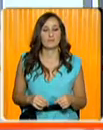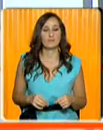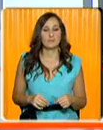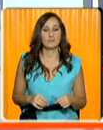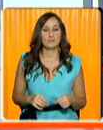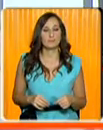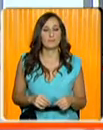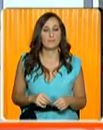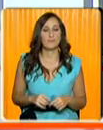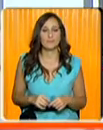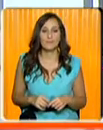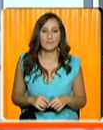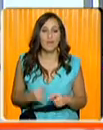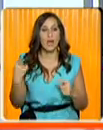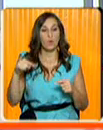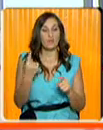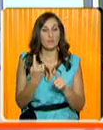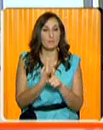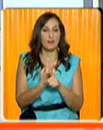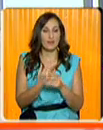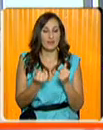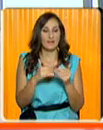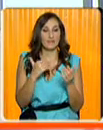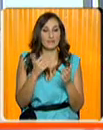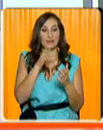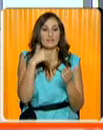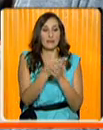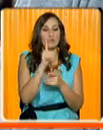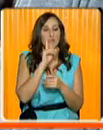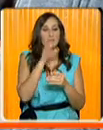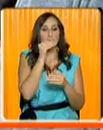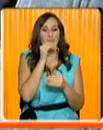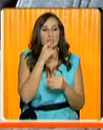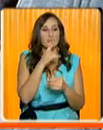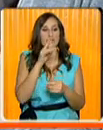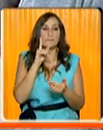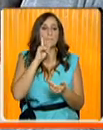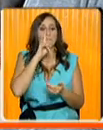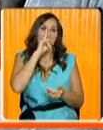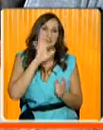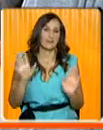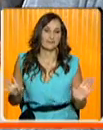porrada. É a única maneira de calar uma mulher. É dar-lhe um beijo. Não. É dizer mentiras.